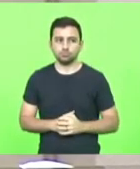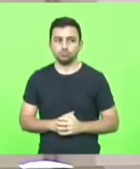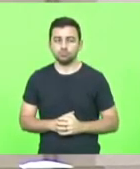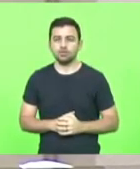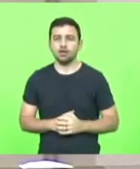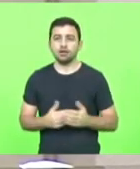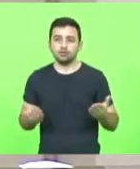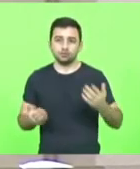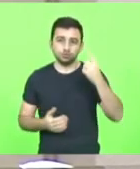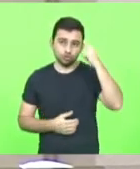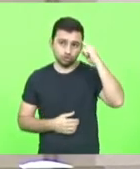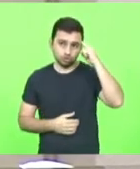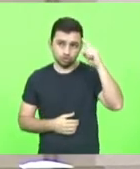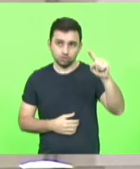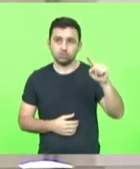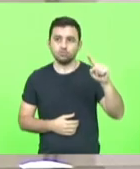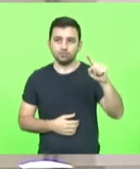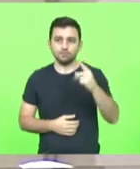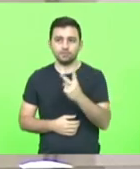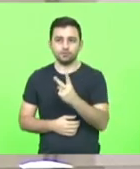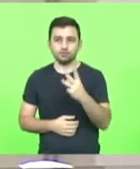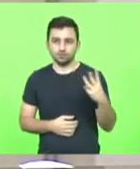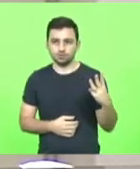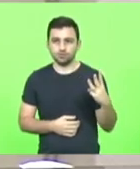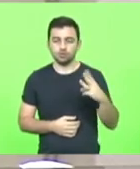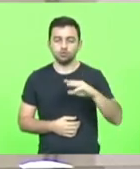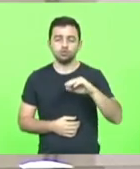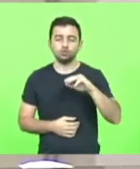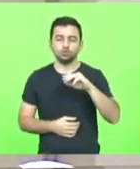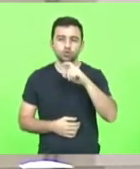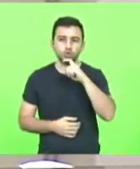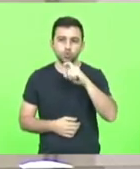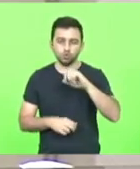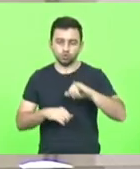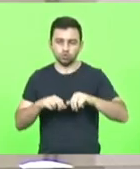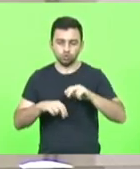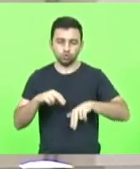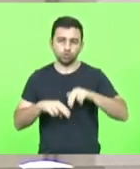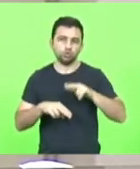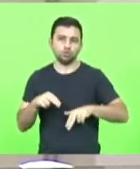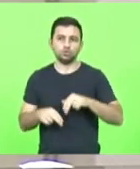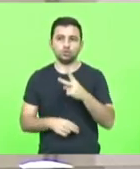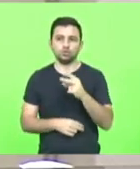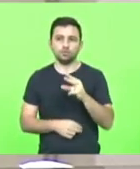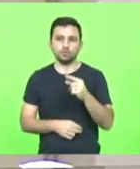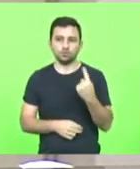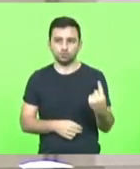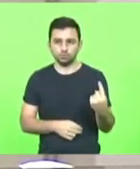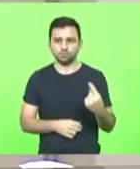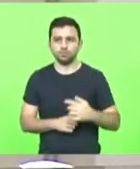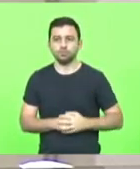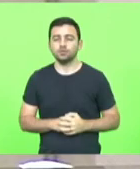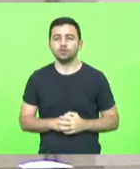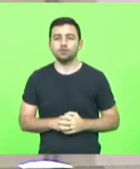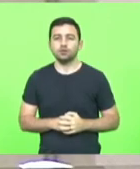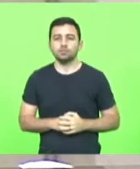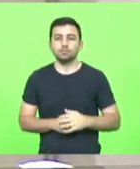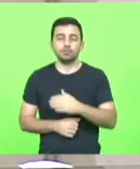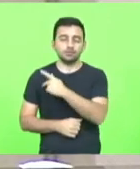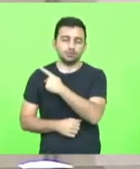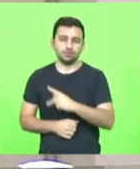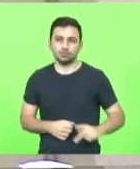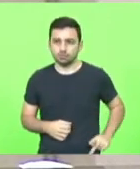realizada dia 23 de junho de 2021. Presidência, deputado Mauro de Nadal e Nilson Berlanda.